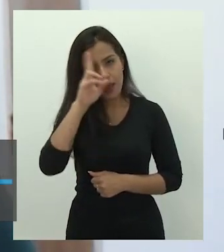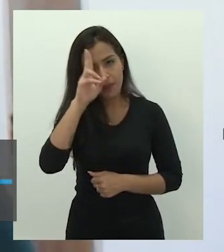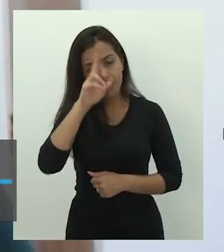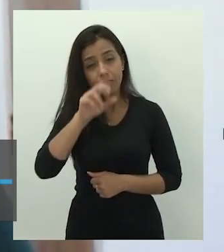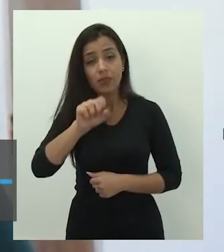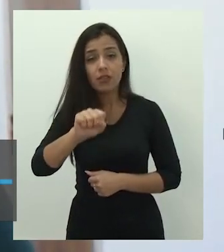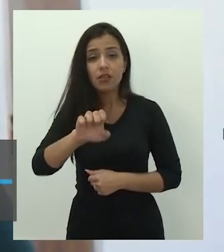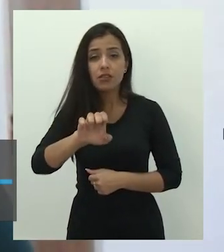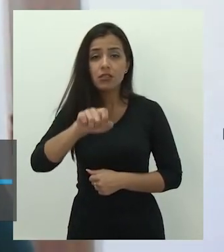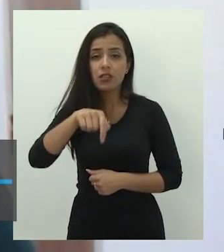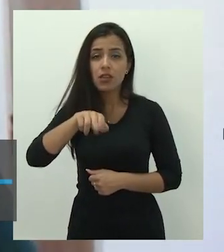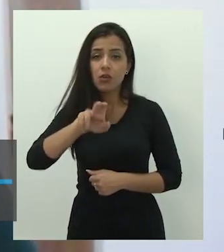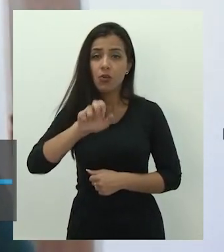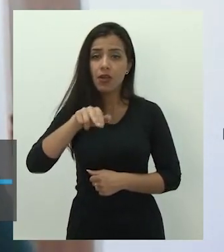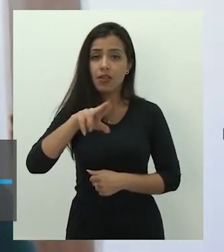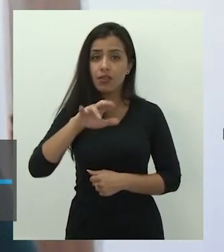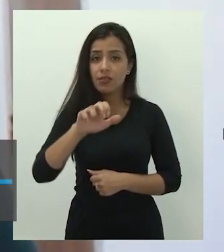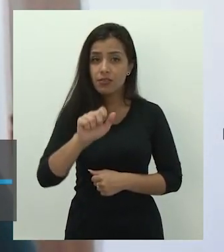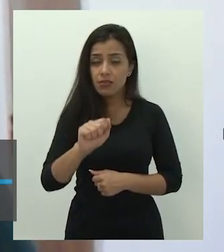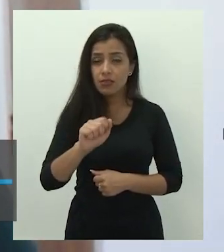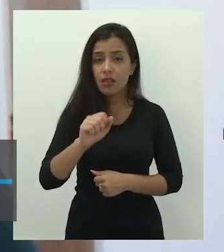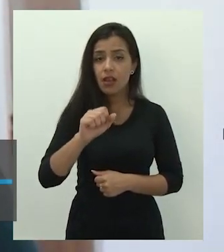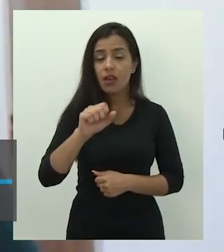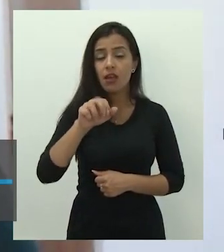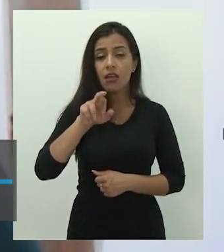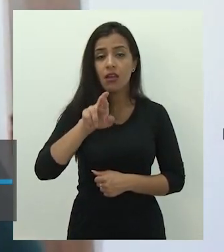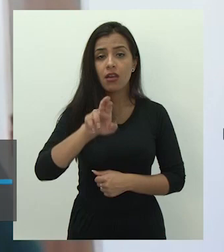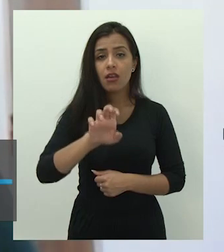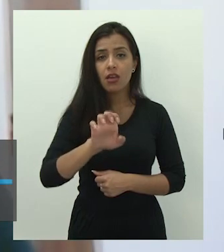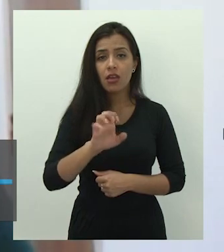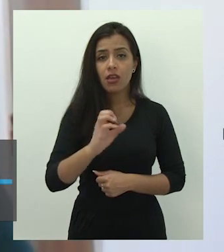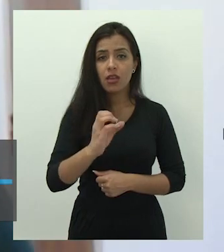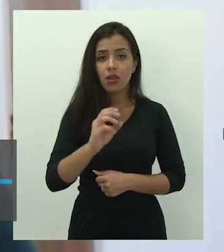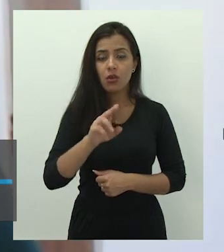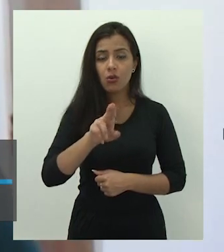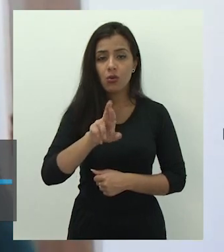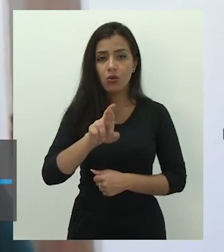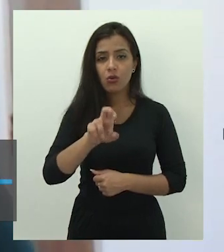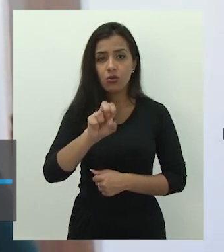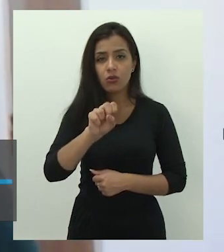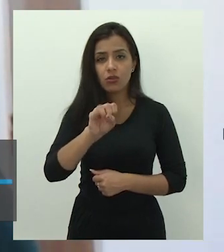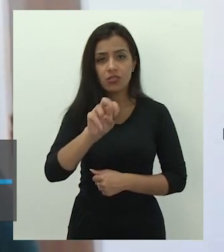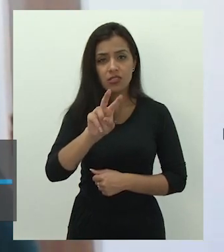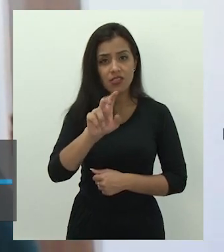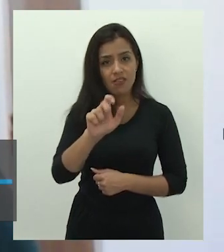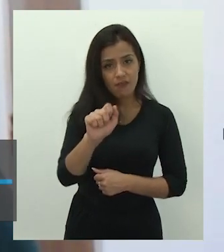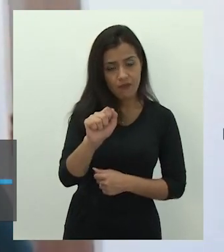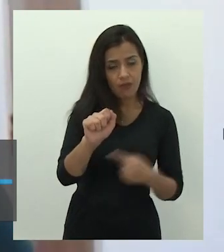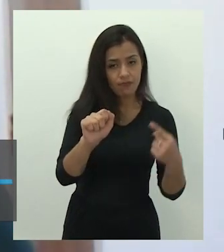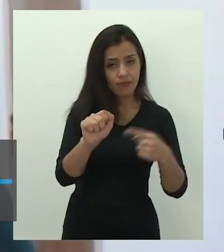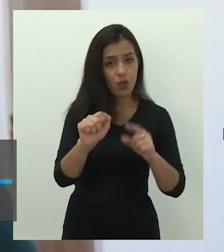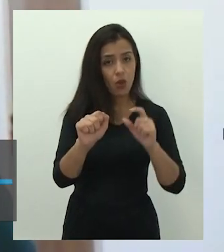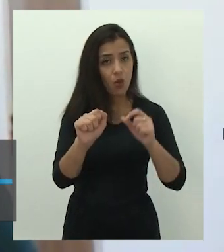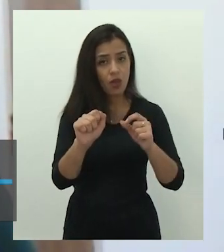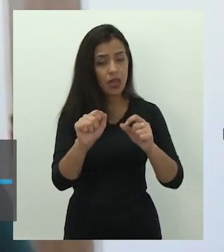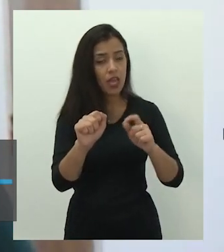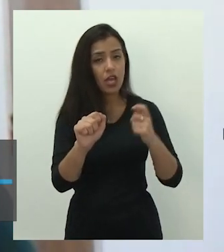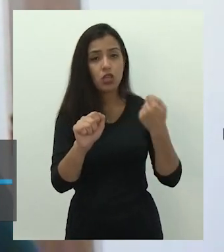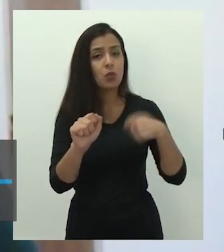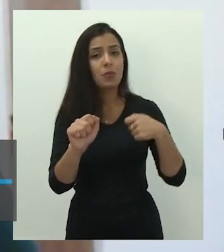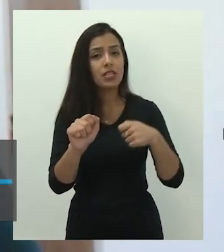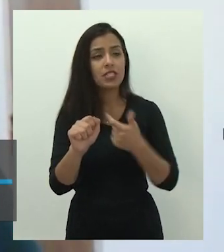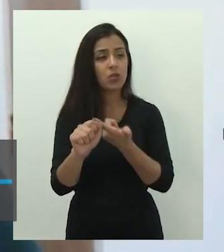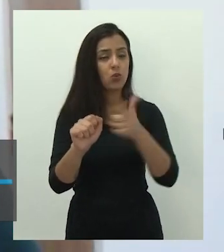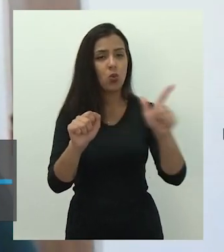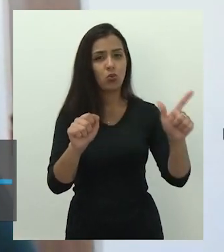sequência recursiva, onde o termo não depende um do outro, né? Ou não recursivas, elas nos fornecem elementos